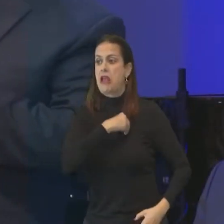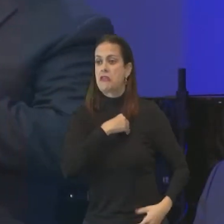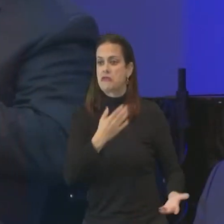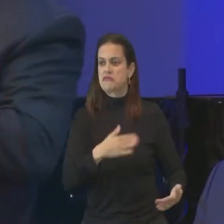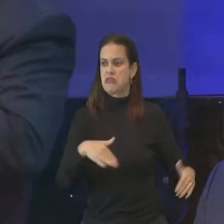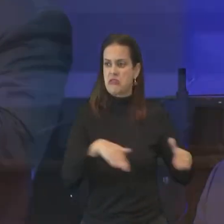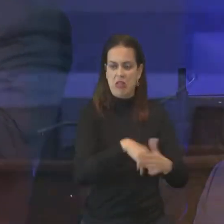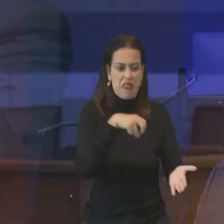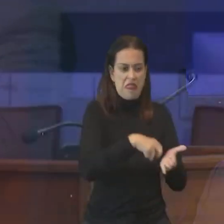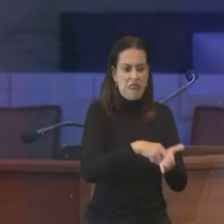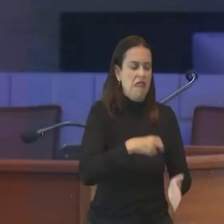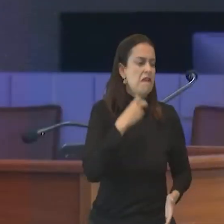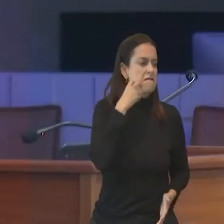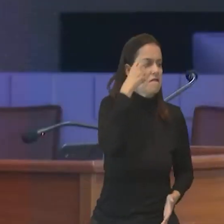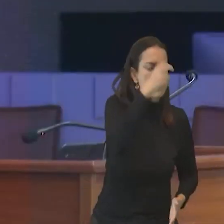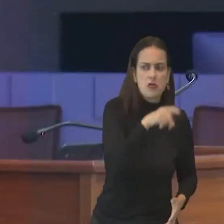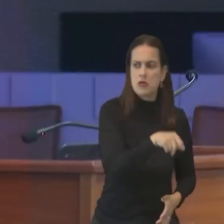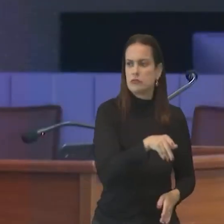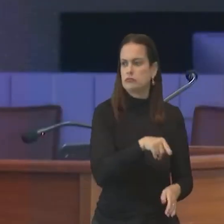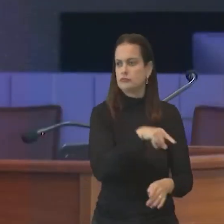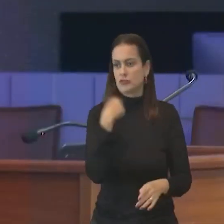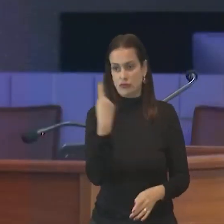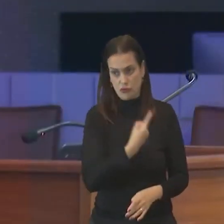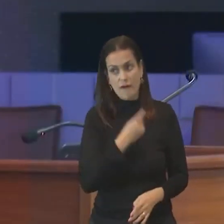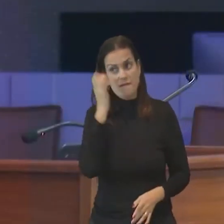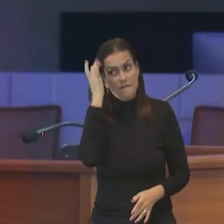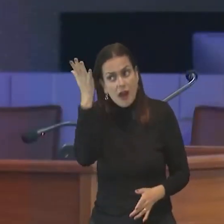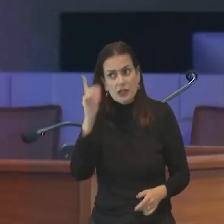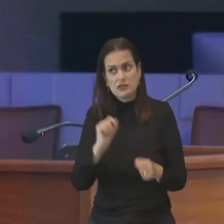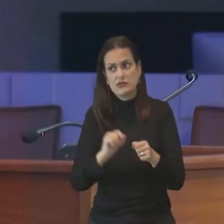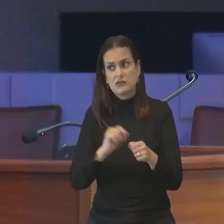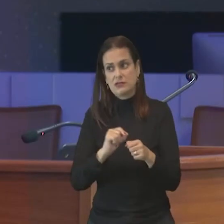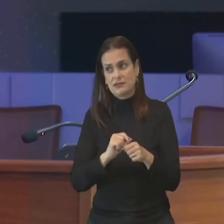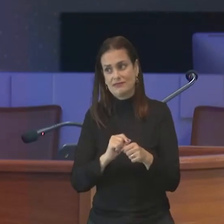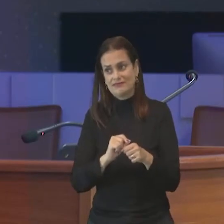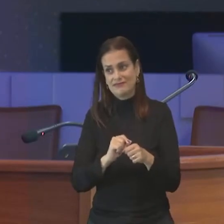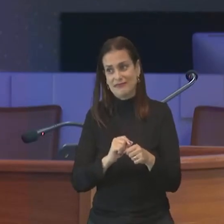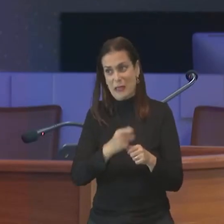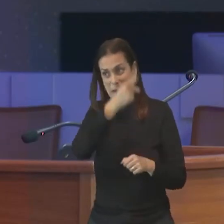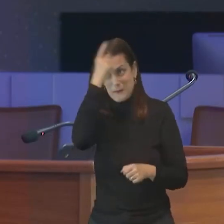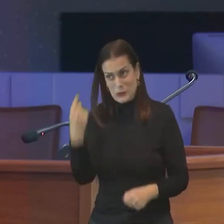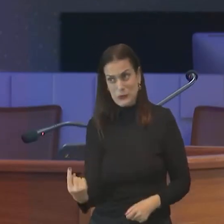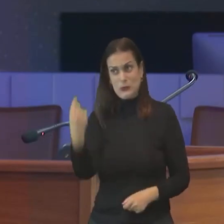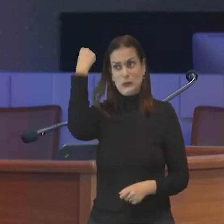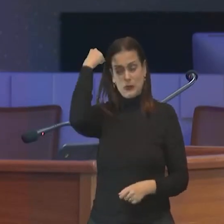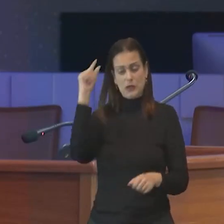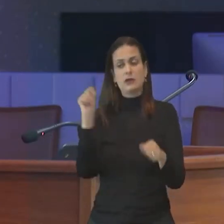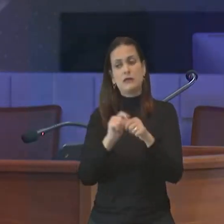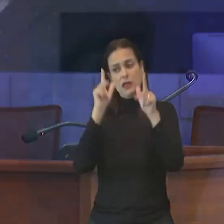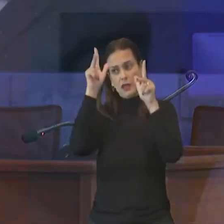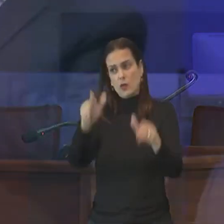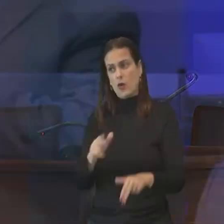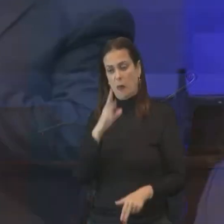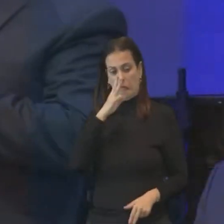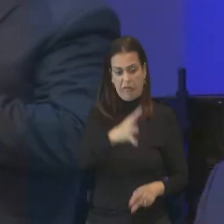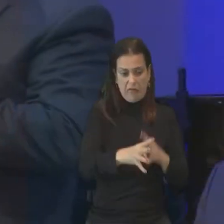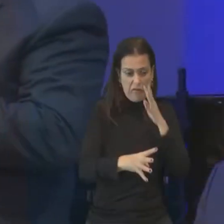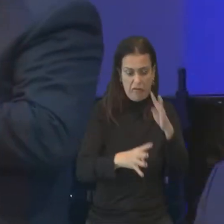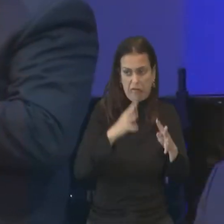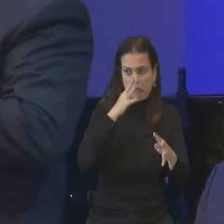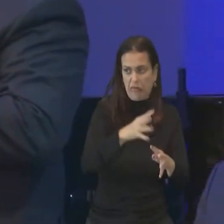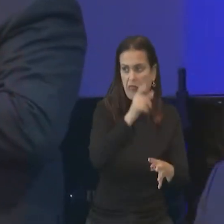humilhação, à vergonha. Pois foram isto que os religiosos fizeram. Expuseram